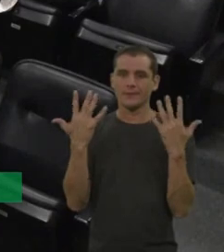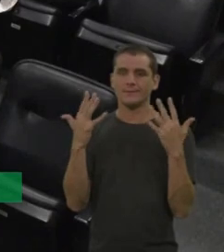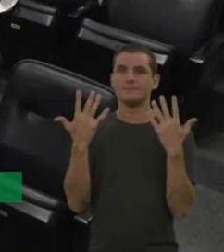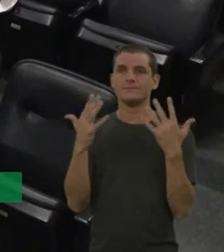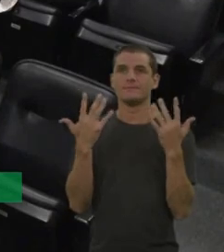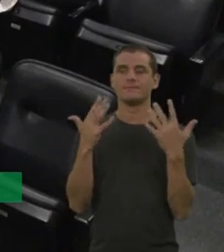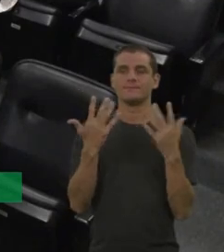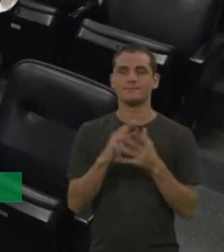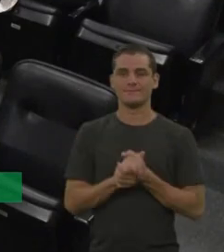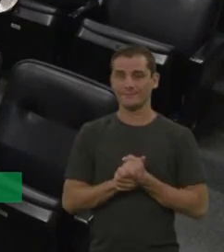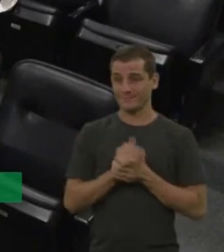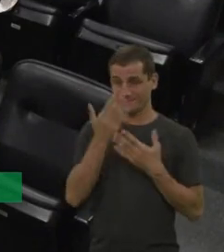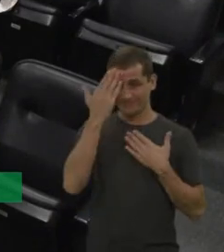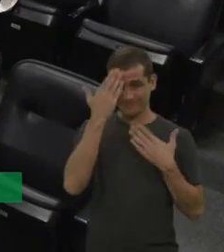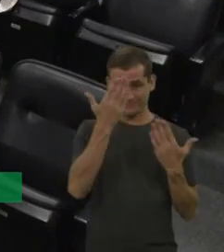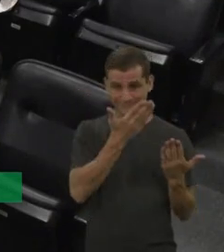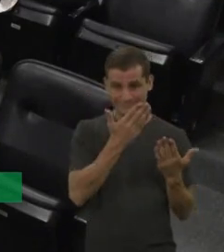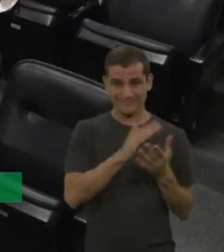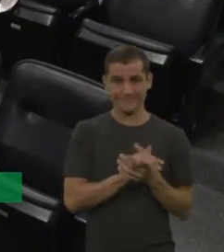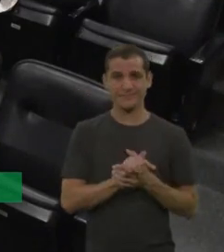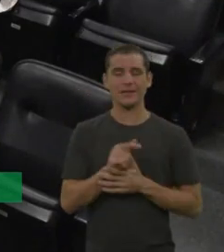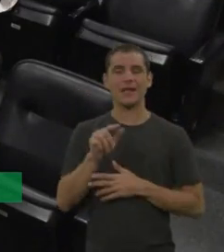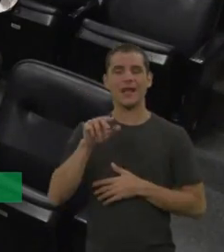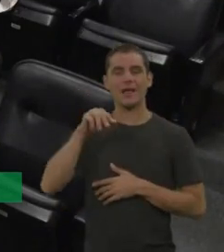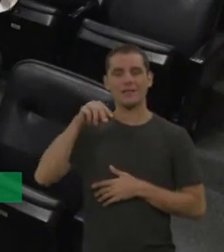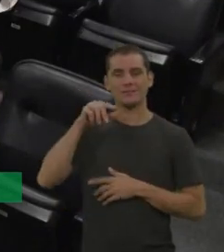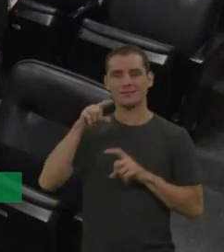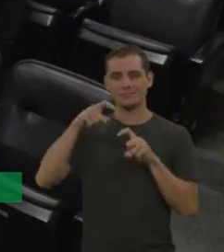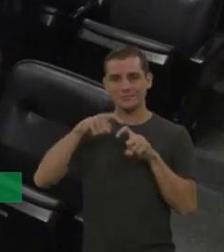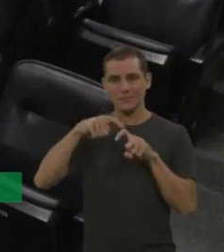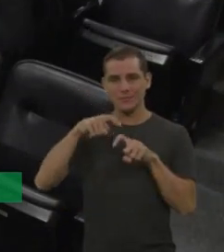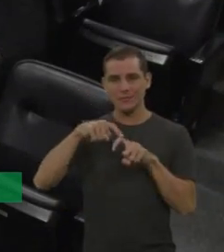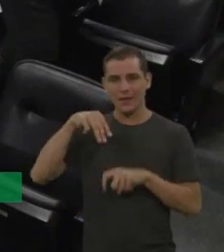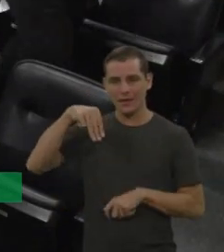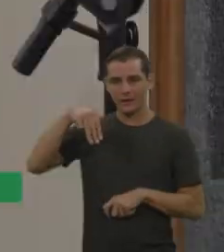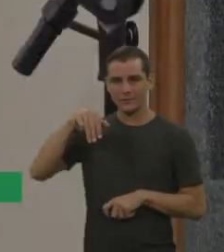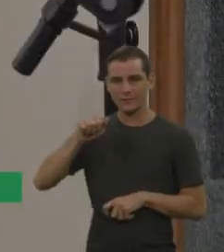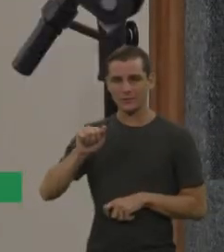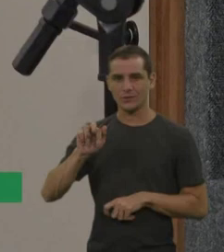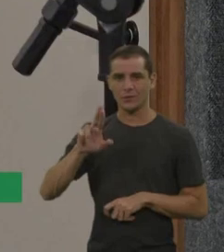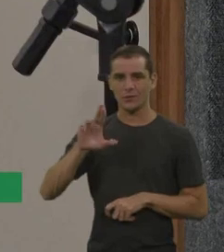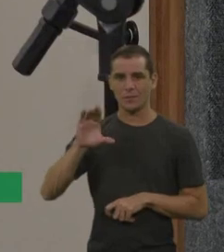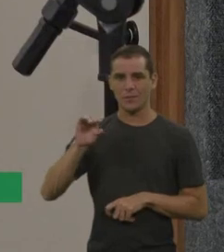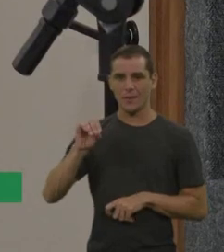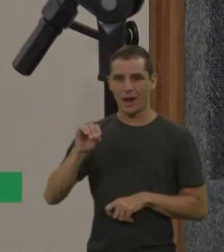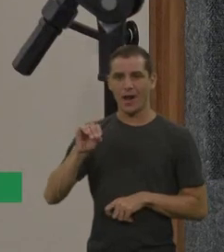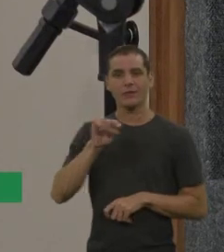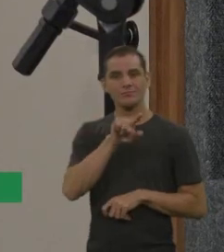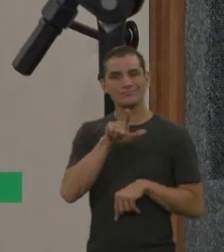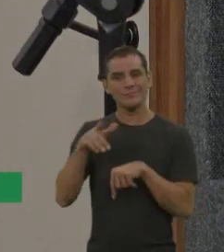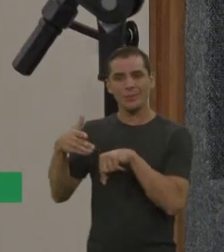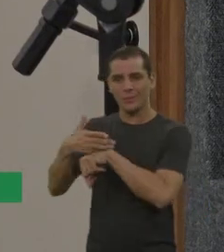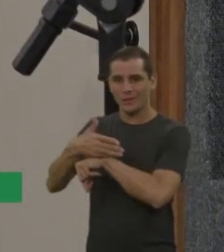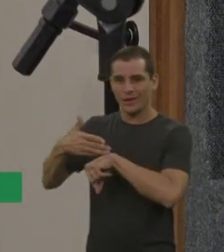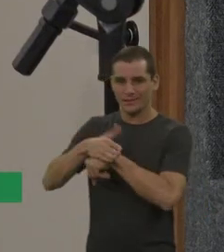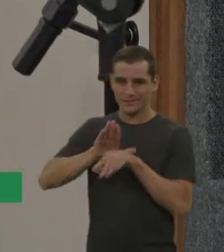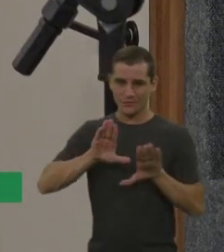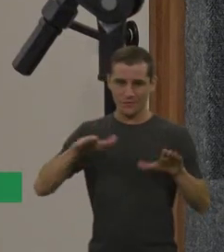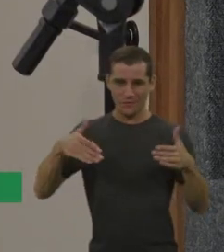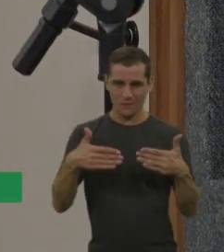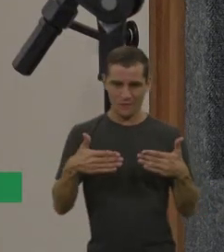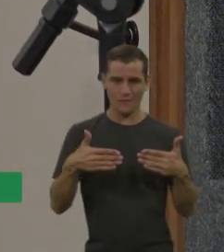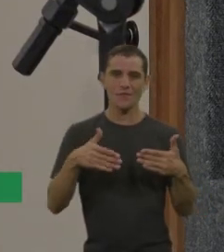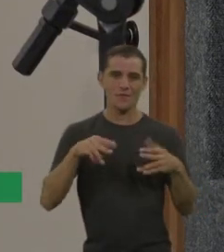Nós que agradecemos, Dr. Marco, por sua participação aqui no 9º Fórum sobre Doenças Raras.